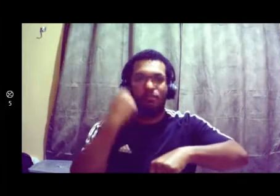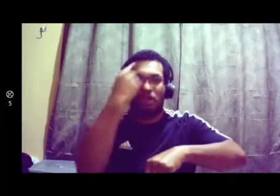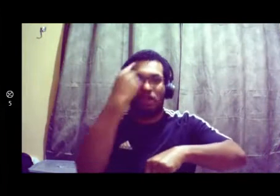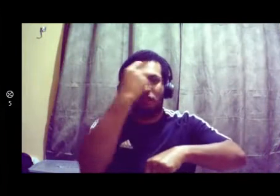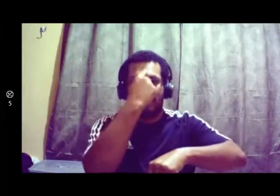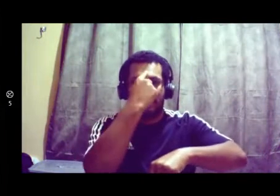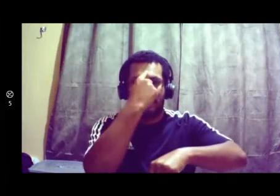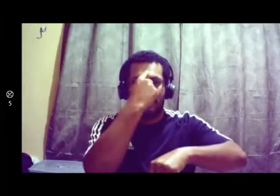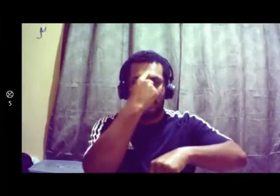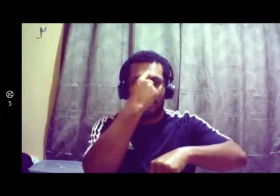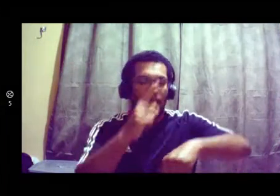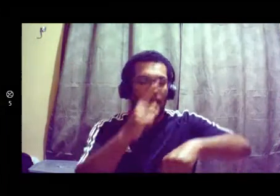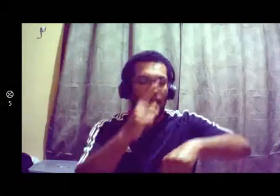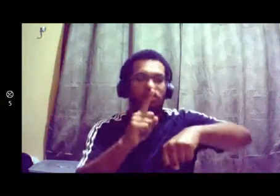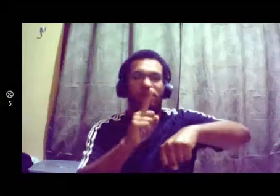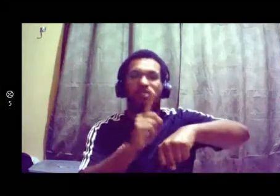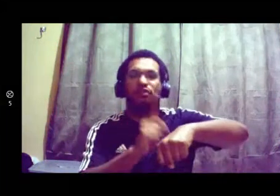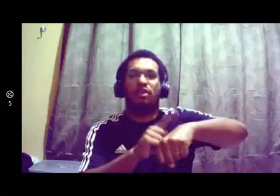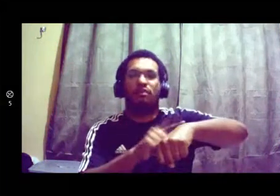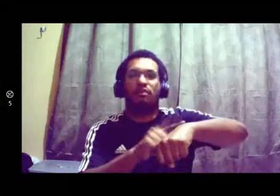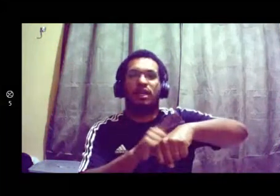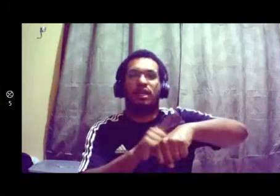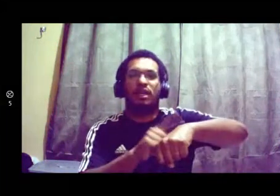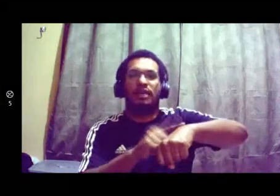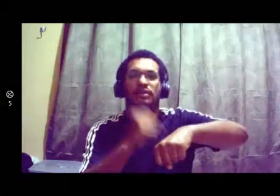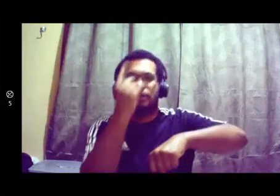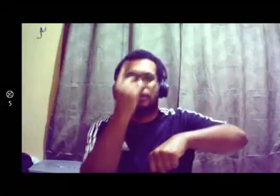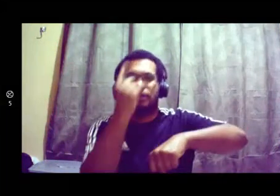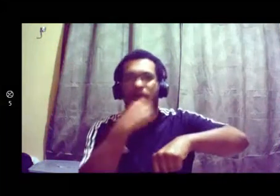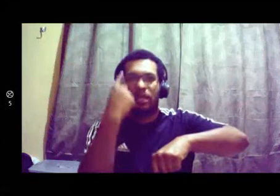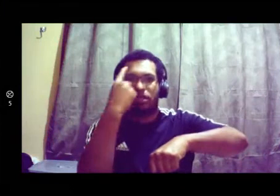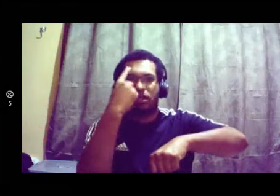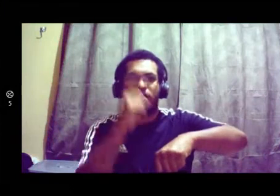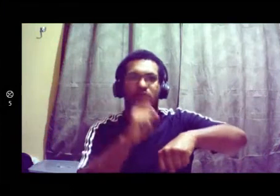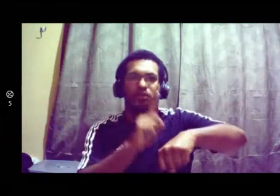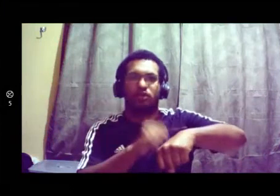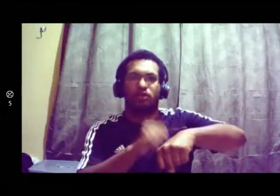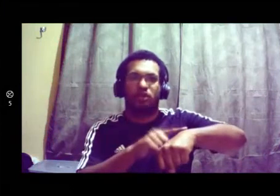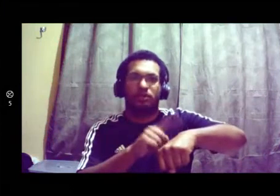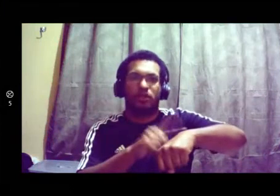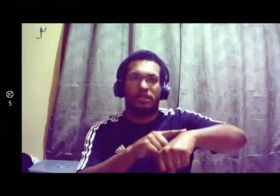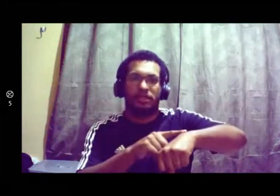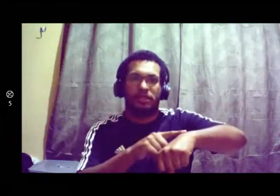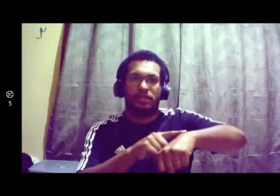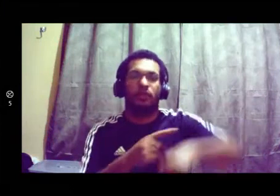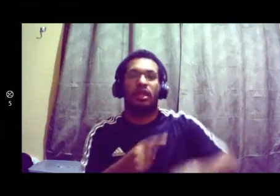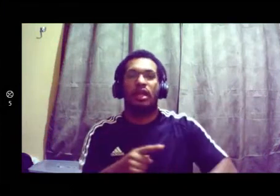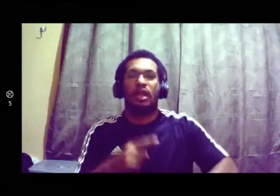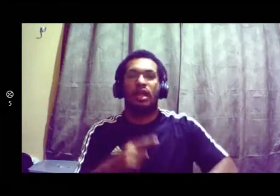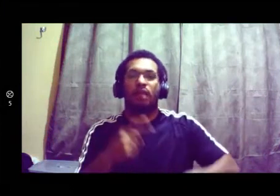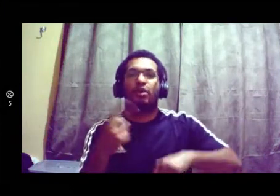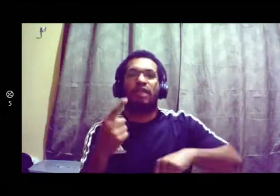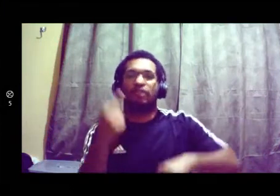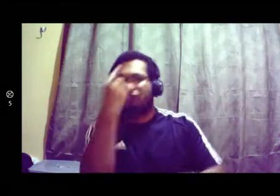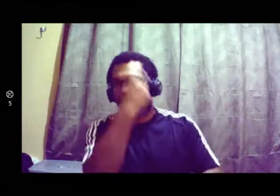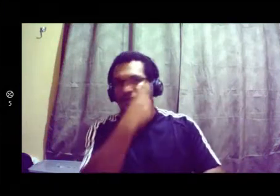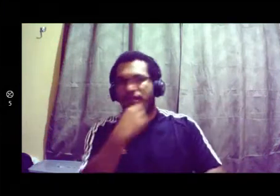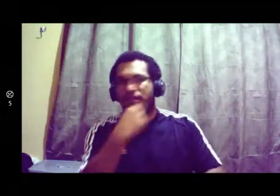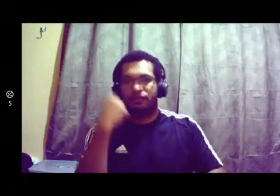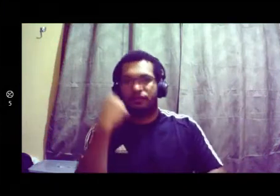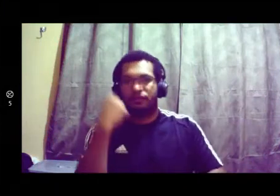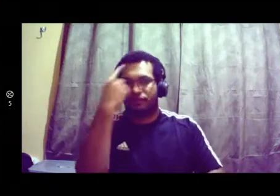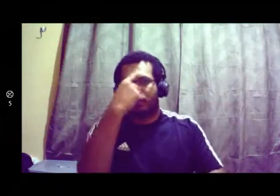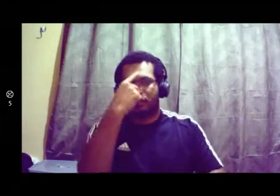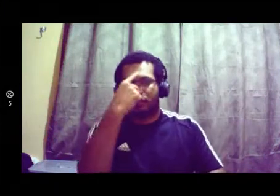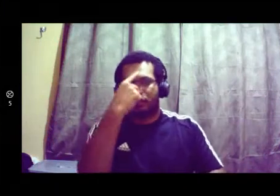você pode fazer assim. Ah, professor, mas você falou que é assim realmente. E depois mostrou que só assim. Por que você faz